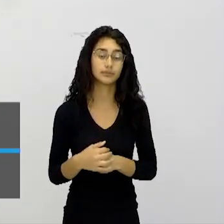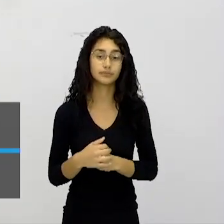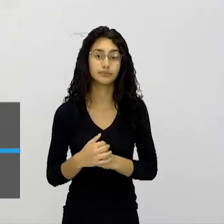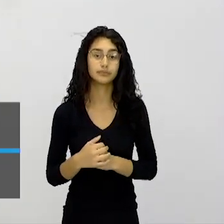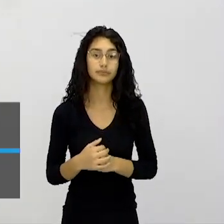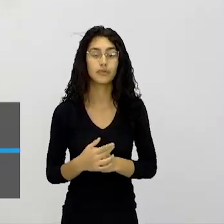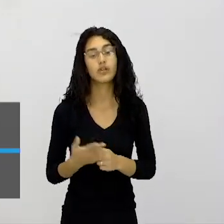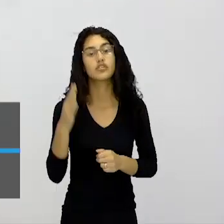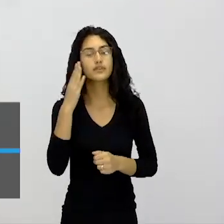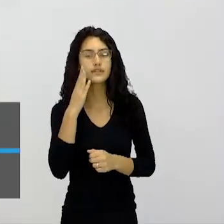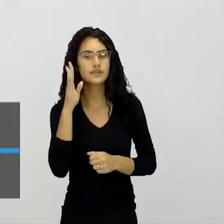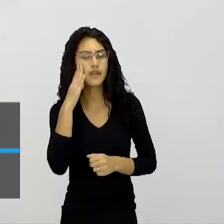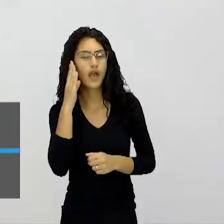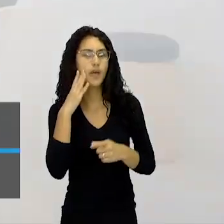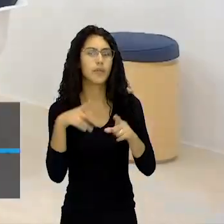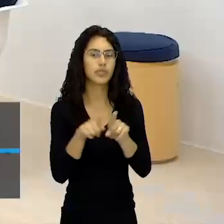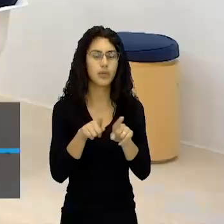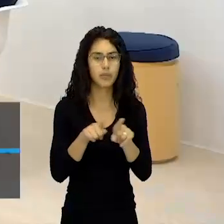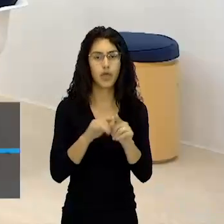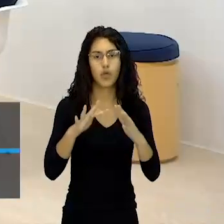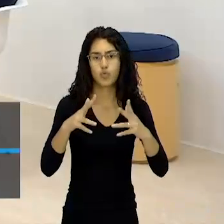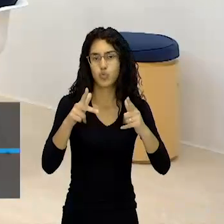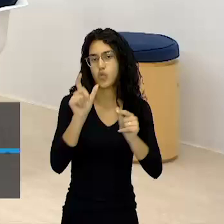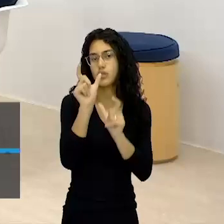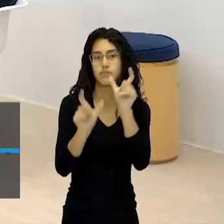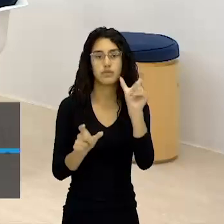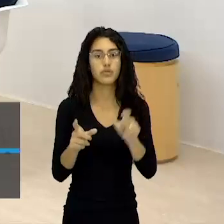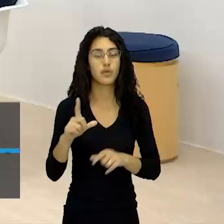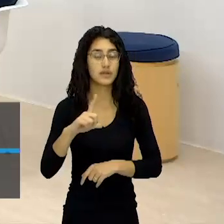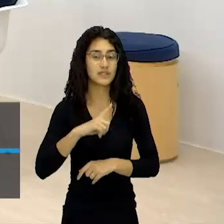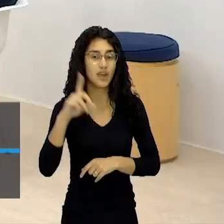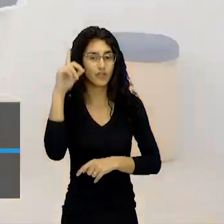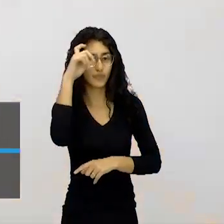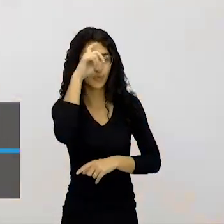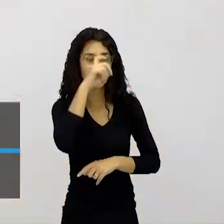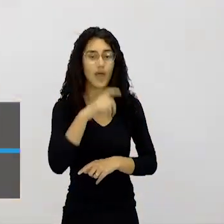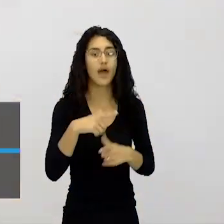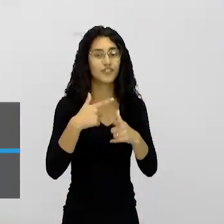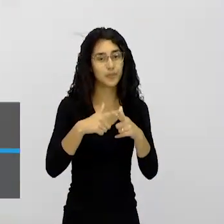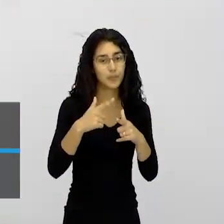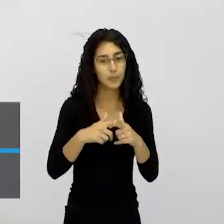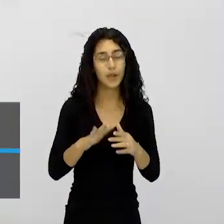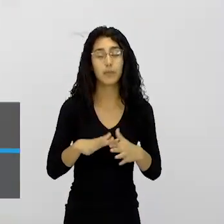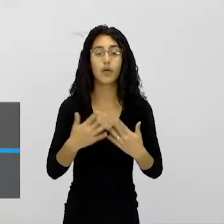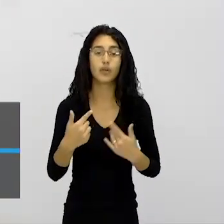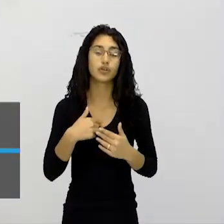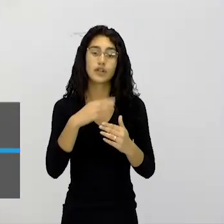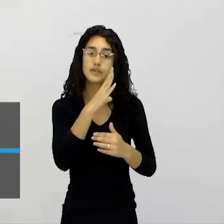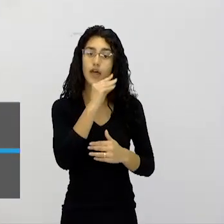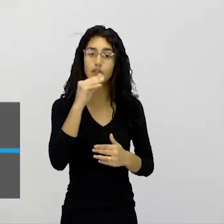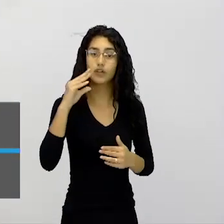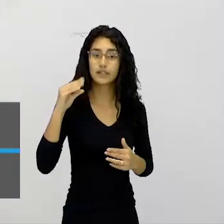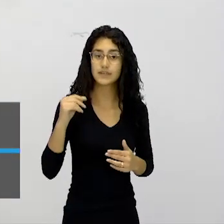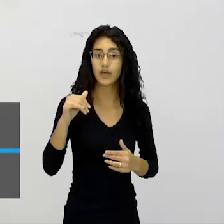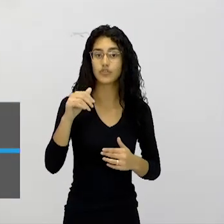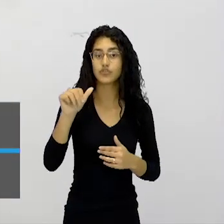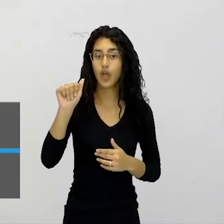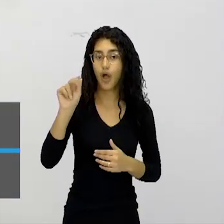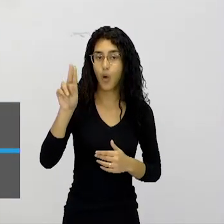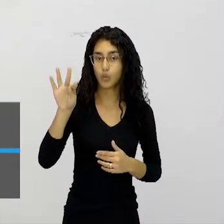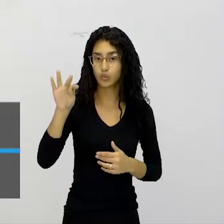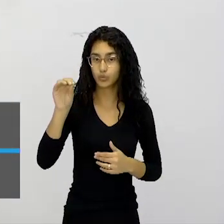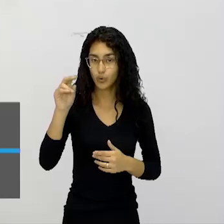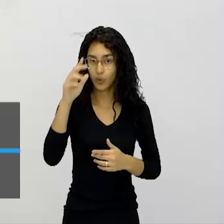todo mundo na vida enfrenta dificuldades, enfrenta problemas, e quando a gente é adolescente, essa questão da